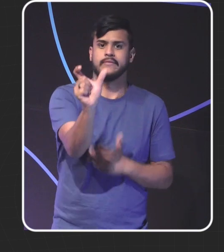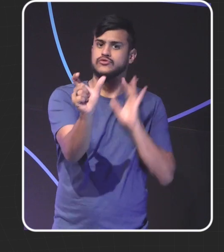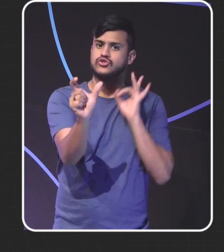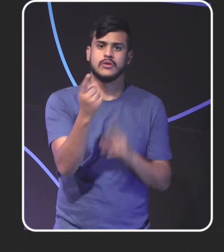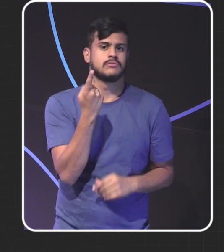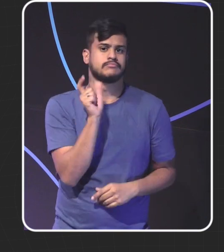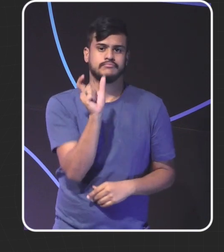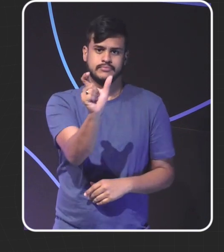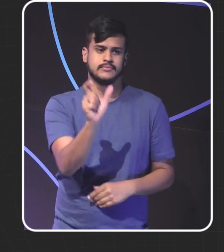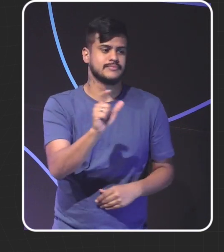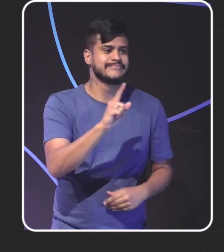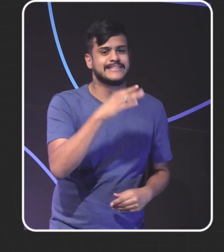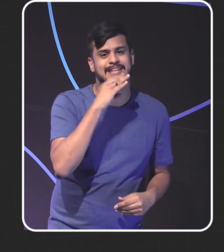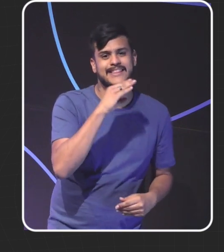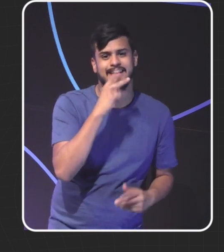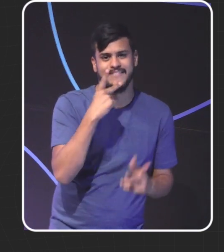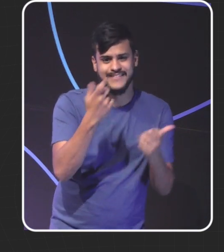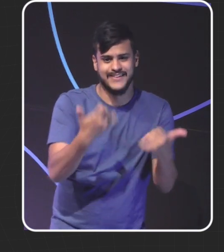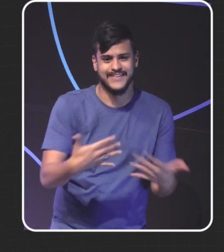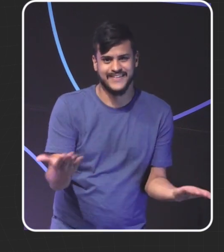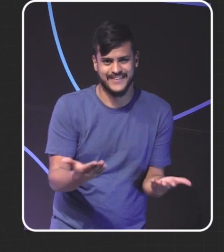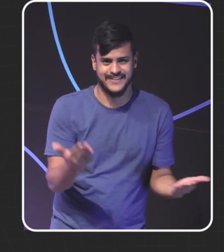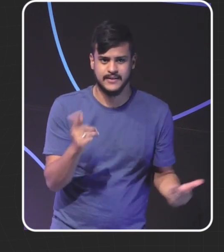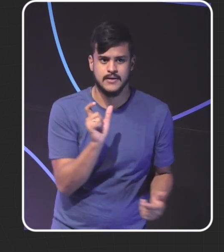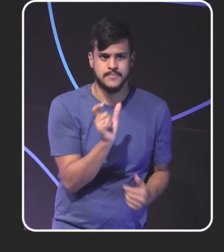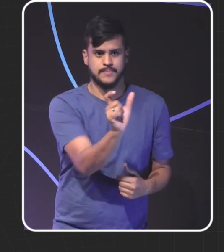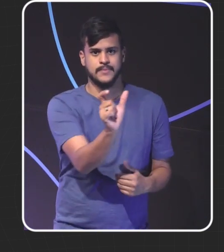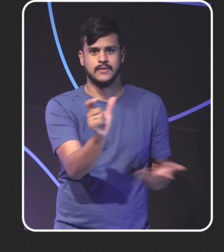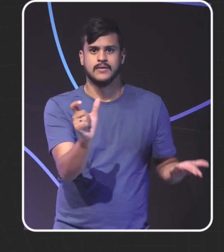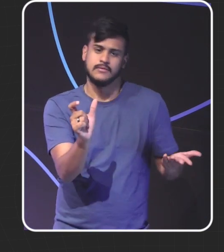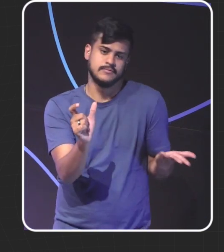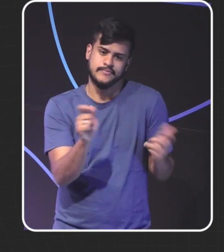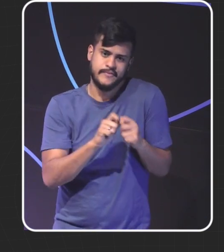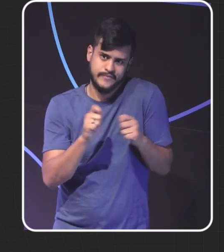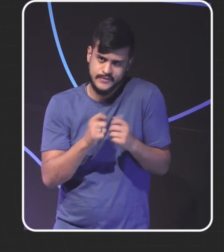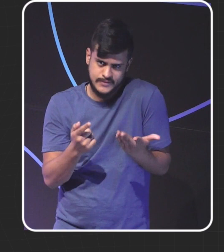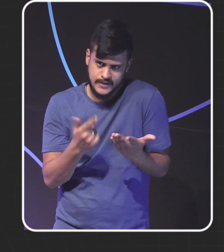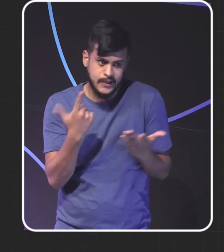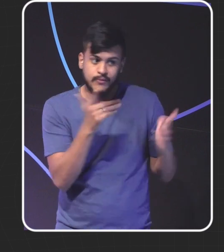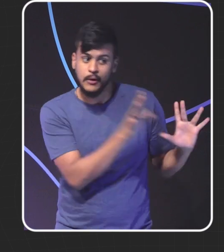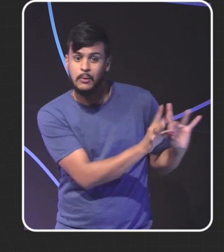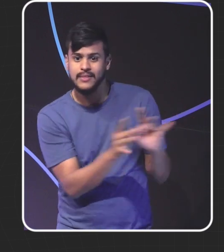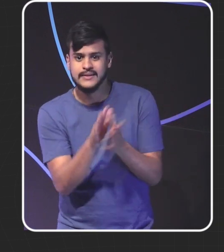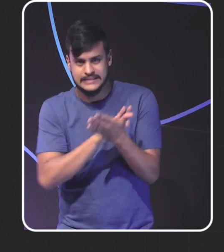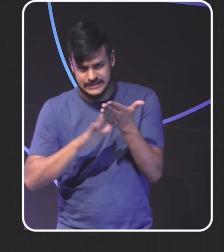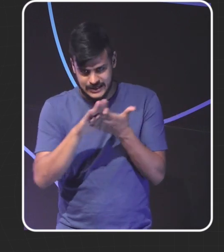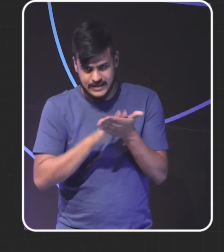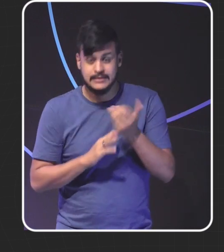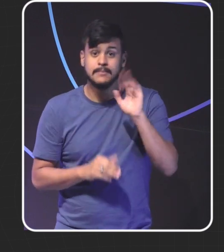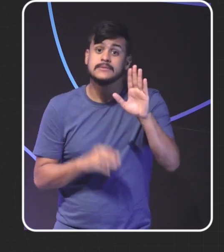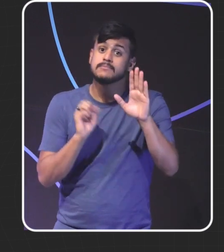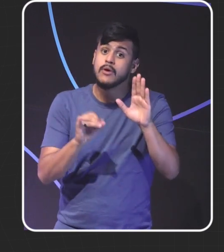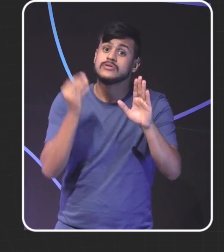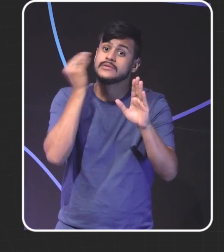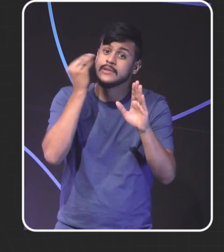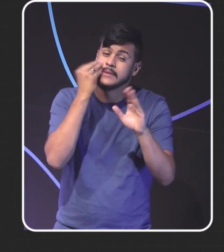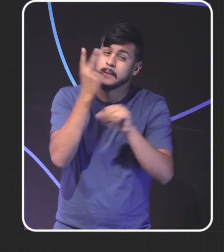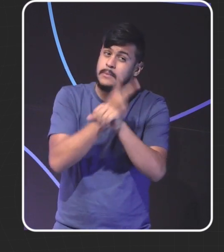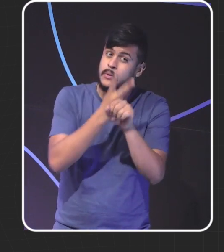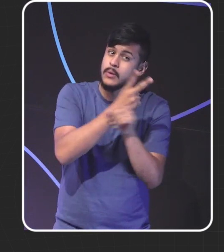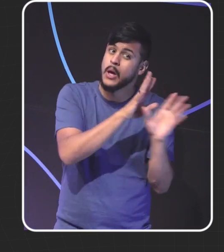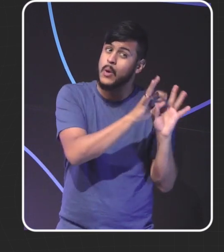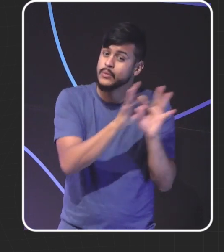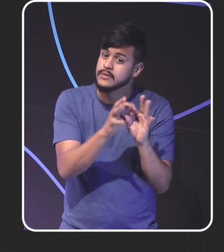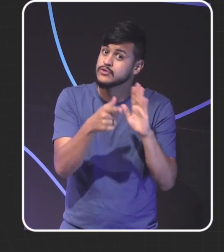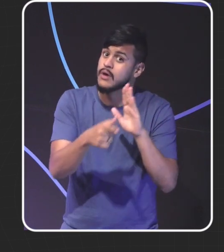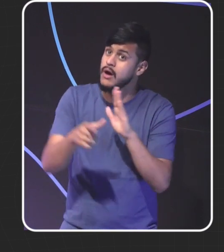Por exemplo, Santana, tal, bom, não tem muito o que fazer, né? Mas ele consegue pegar o contexto de um